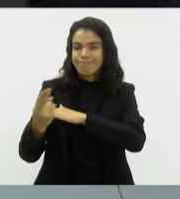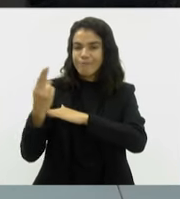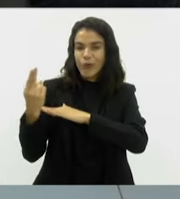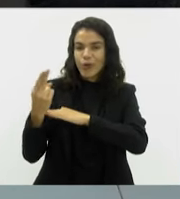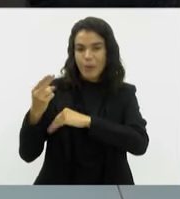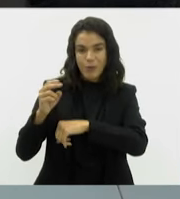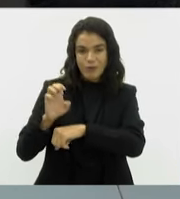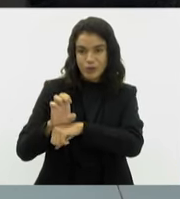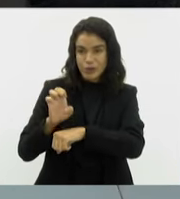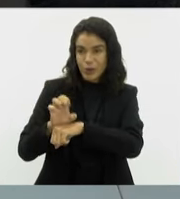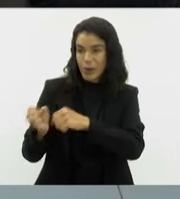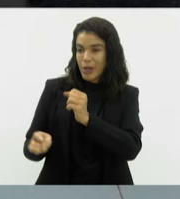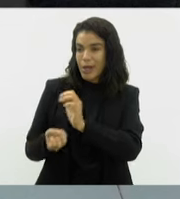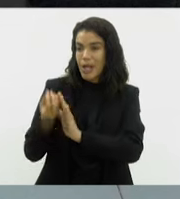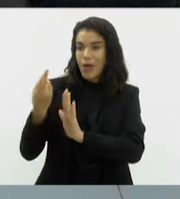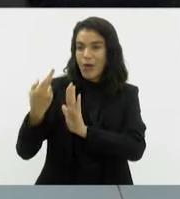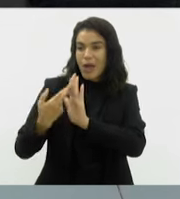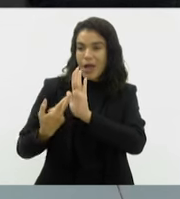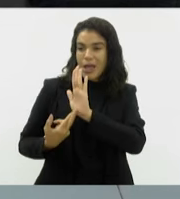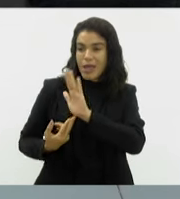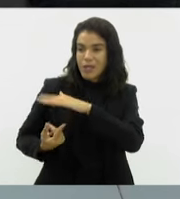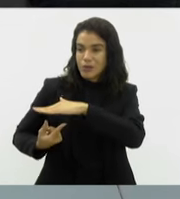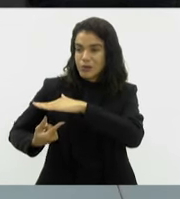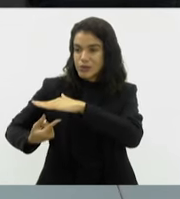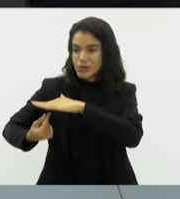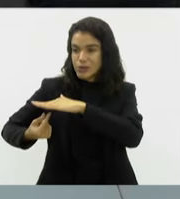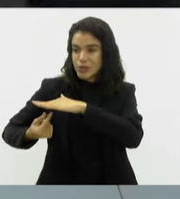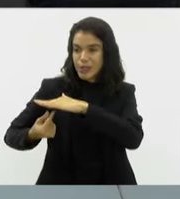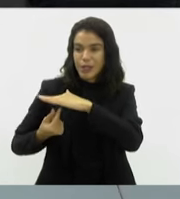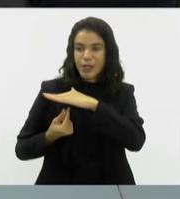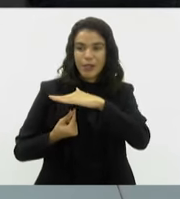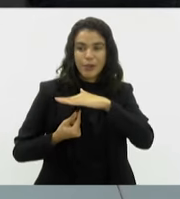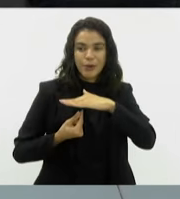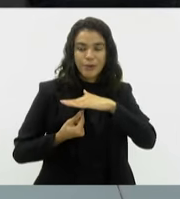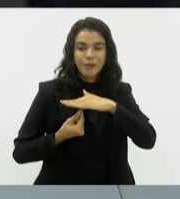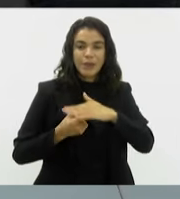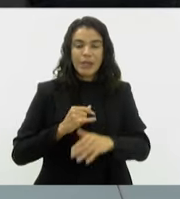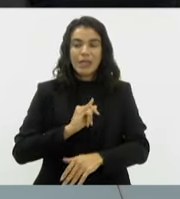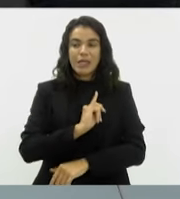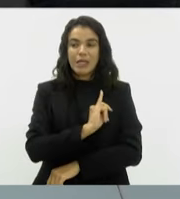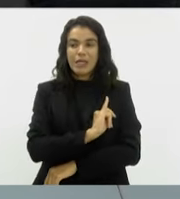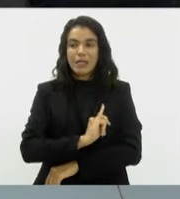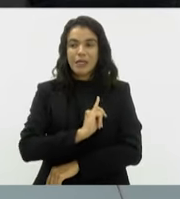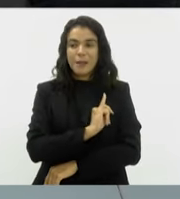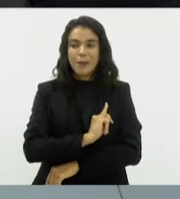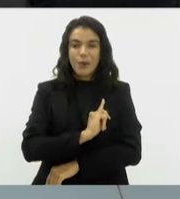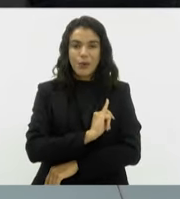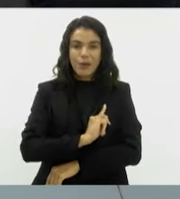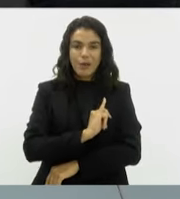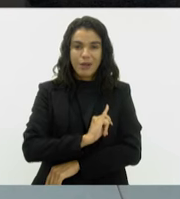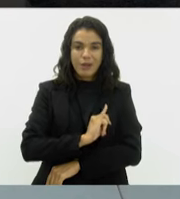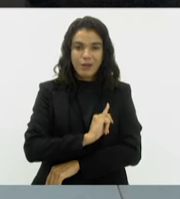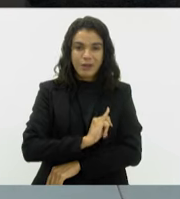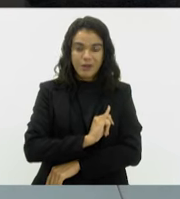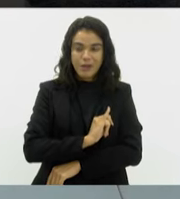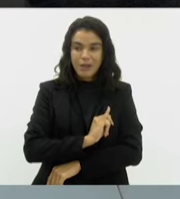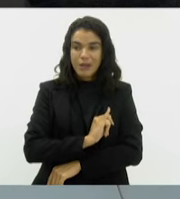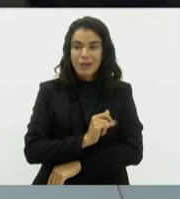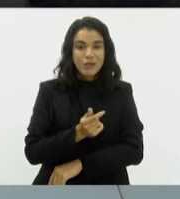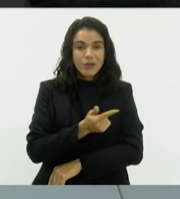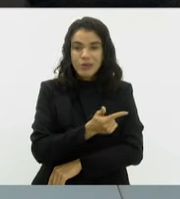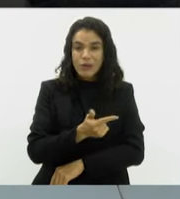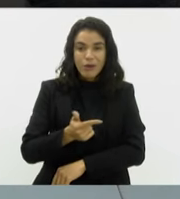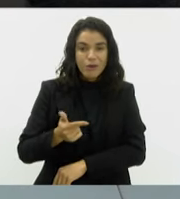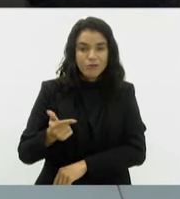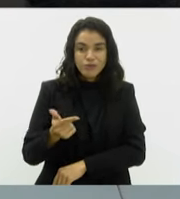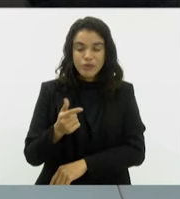Estado fazer uma regularização fundiária no município, por exemplo, de Itaboraí, sem estar